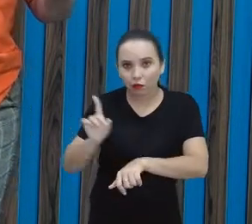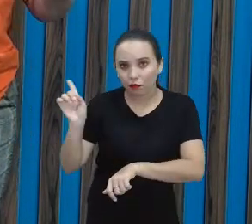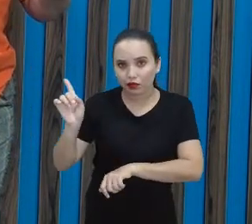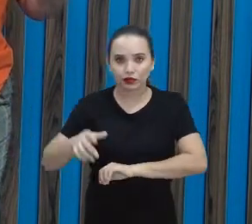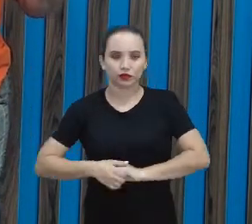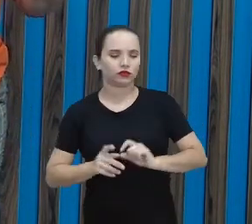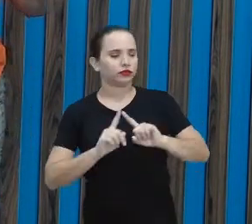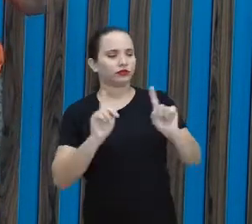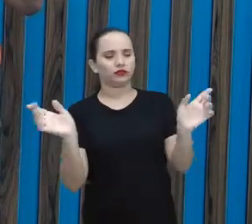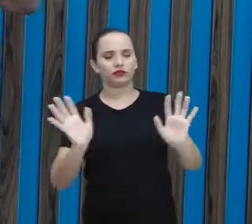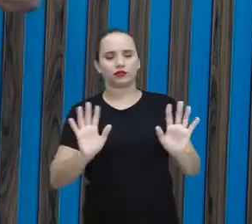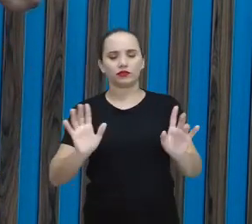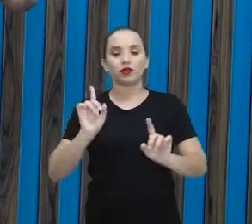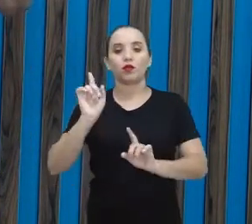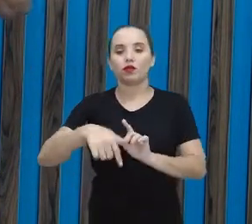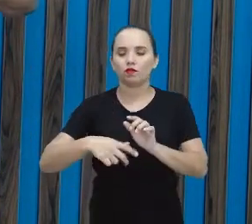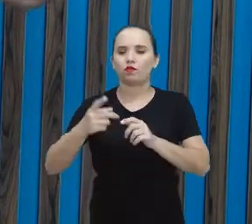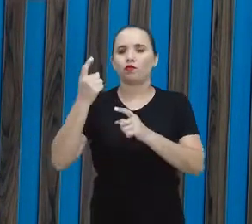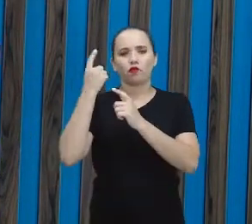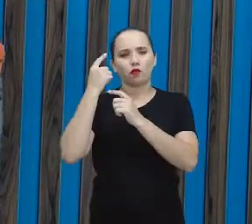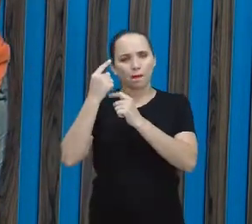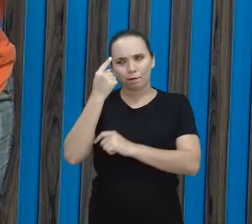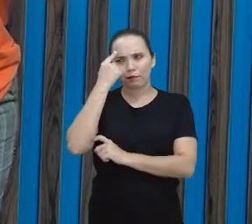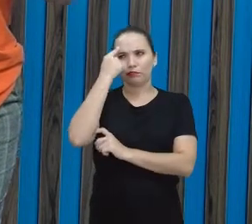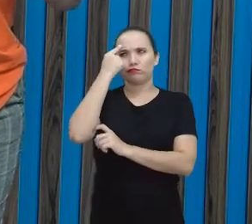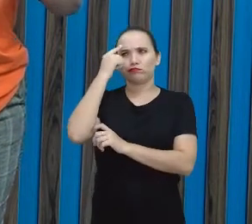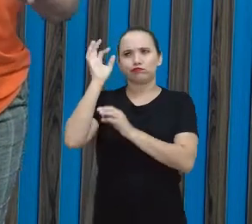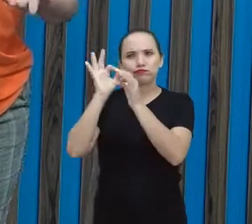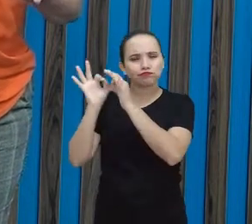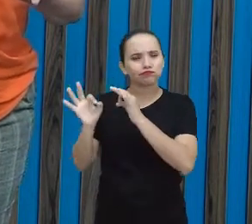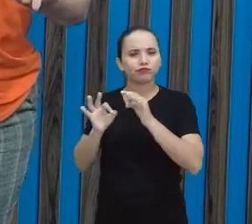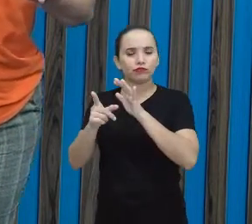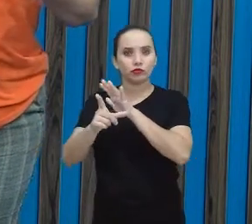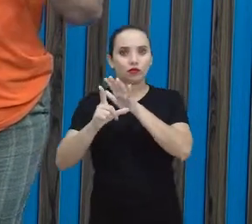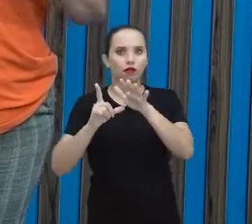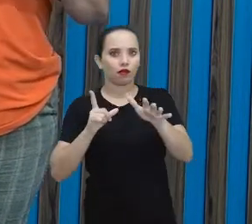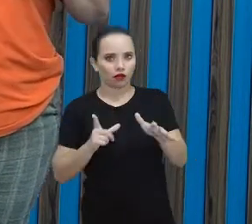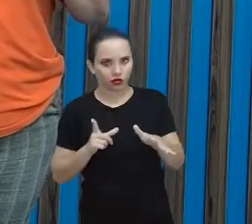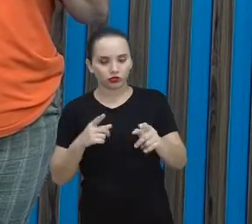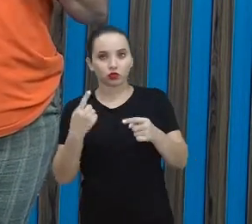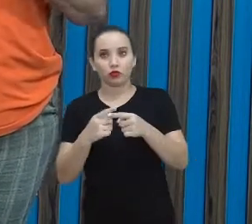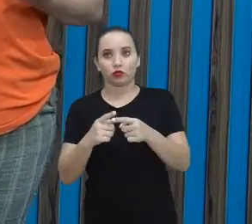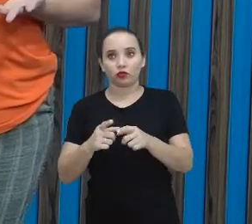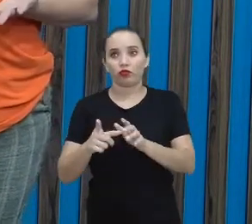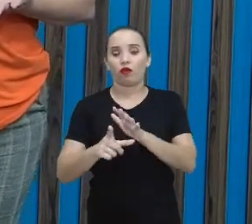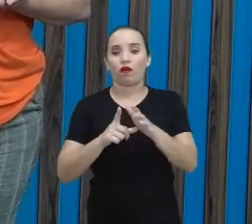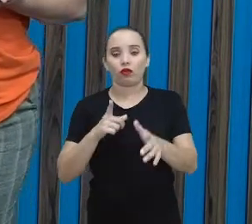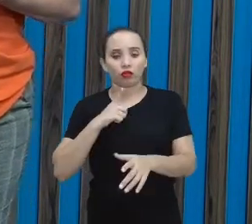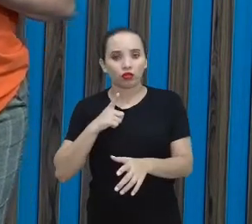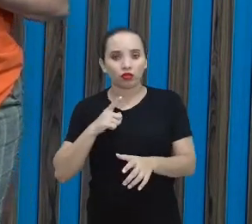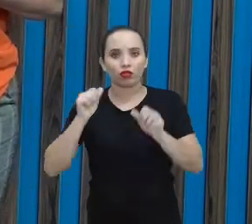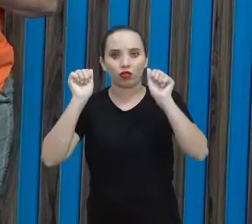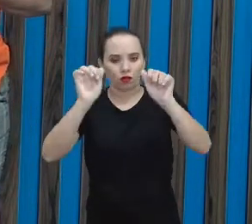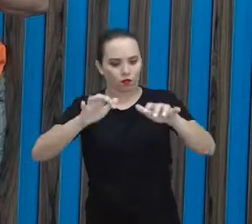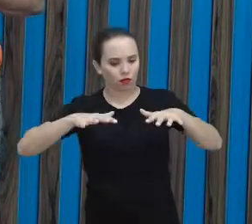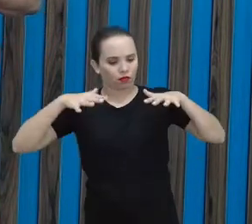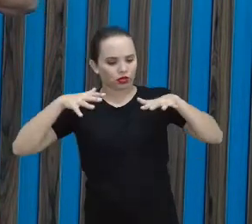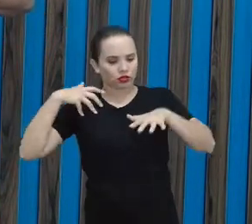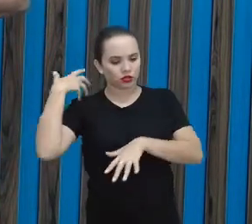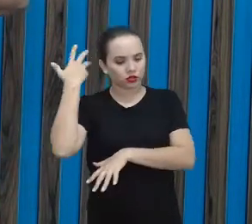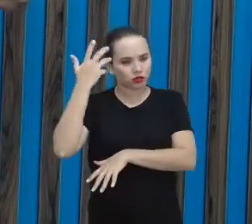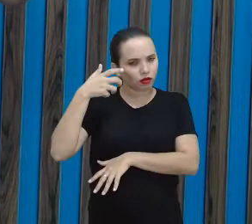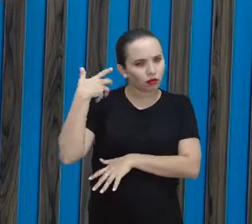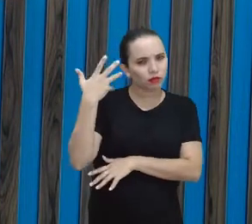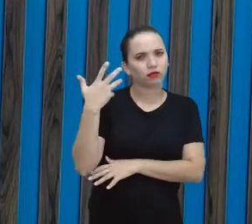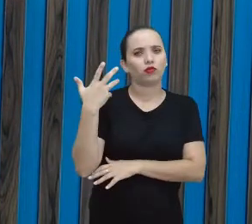né? Para acontecer um concerto, qualquer atividade artística, precisa haver uma preparação, vocês sabem disso,